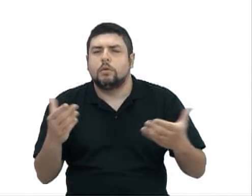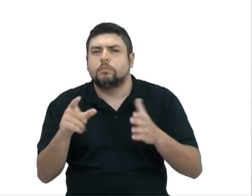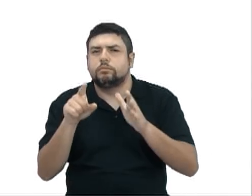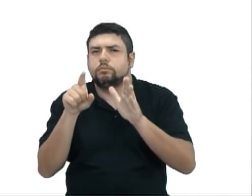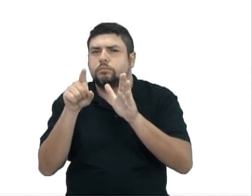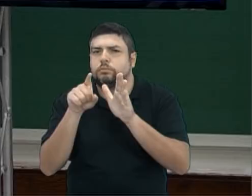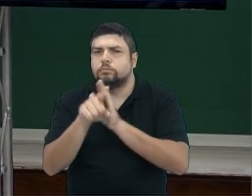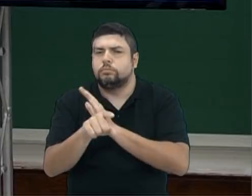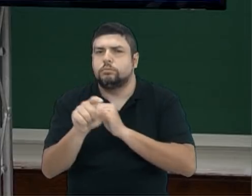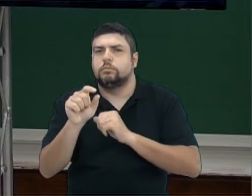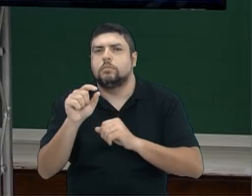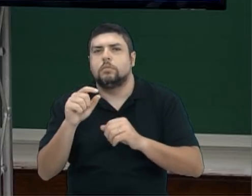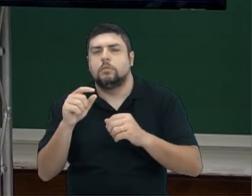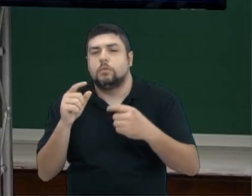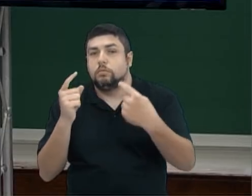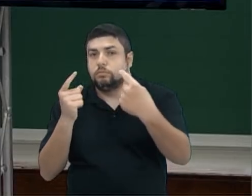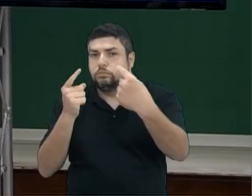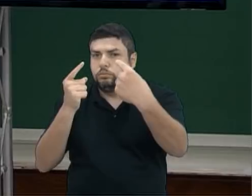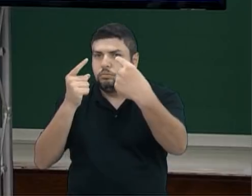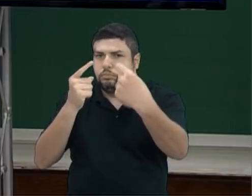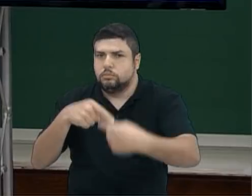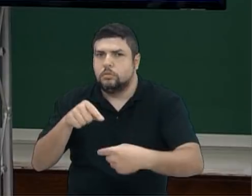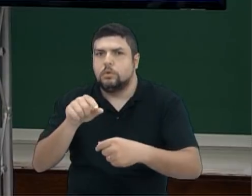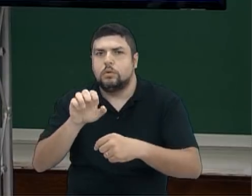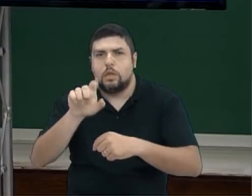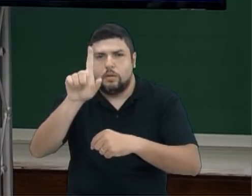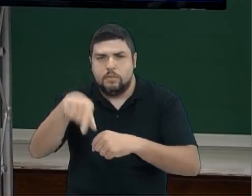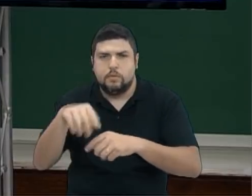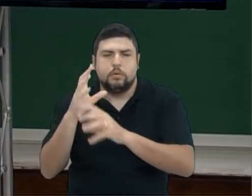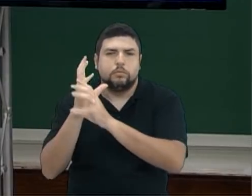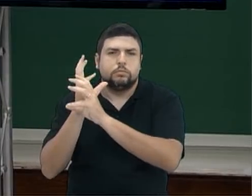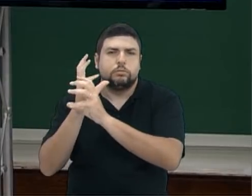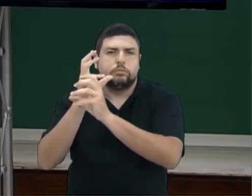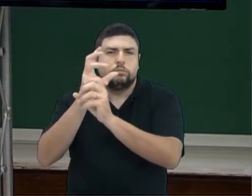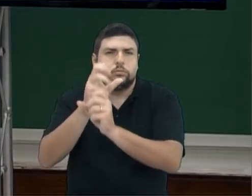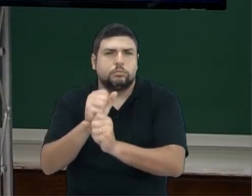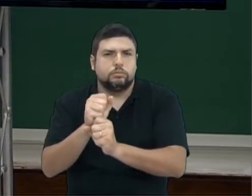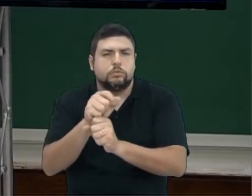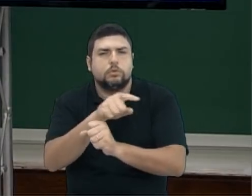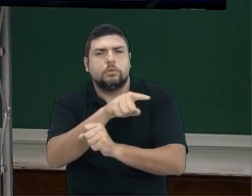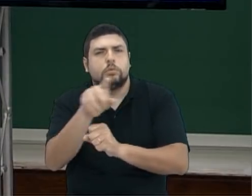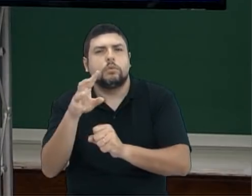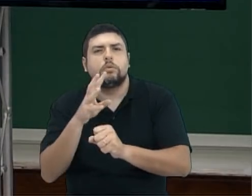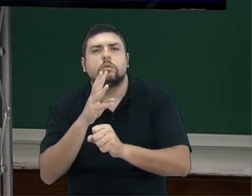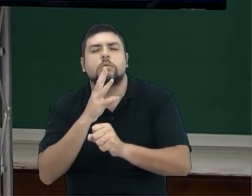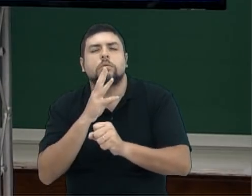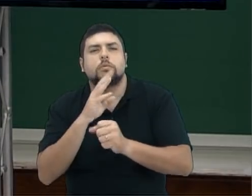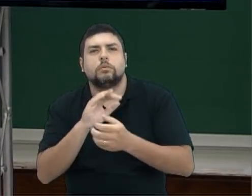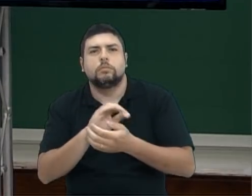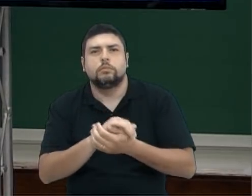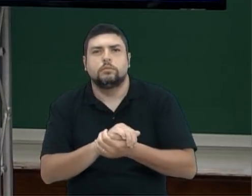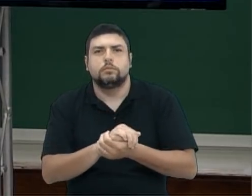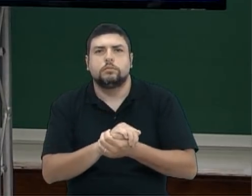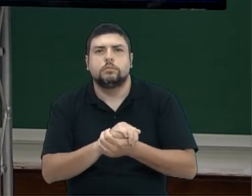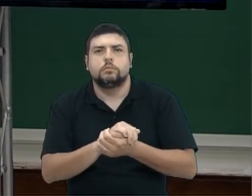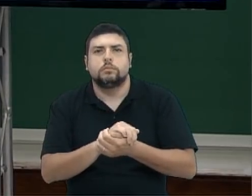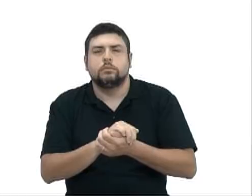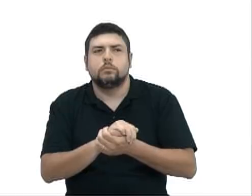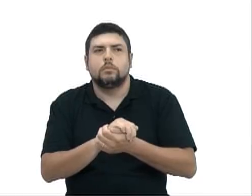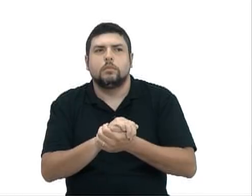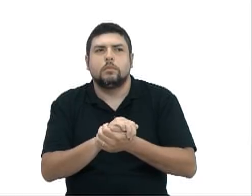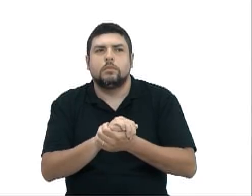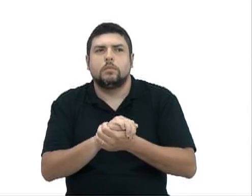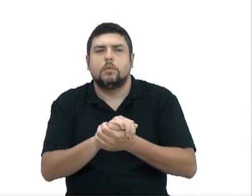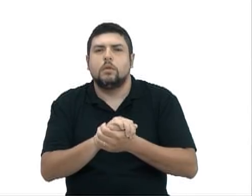é retomando os conhecimentos de vocês sobre o diário. Vamos lá? O diário íntimo é